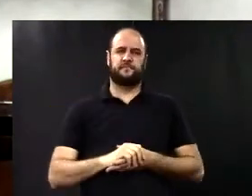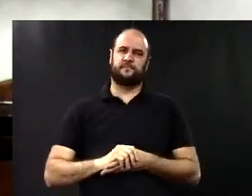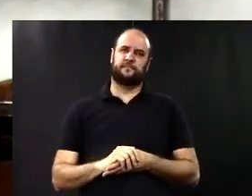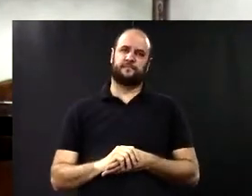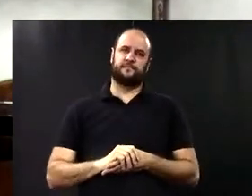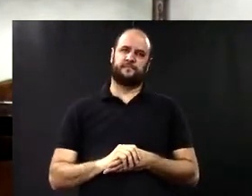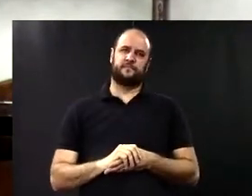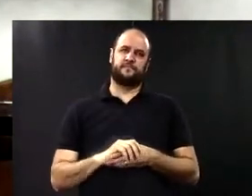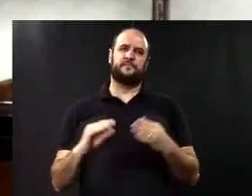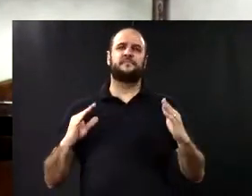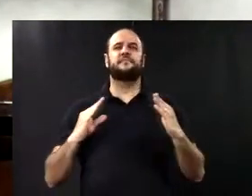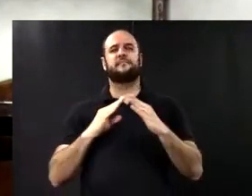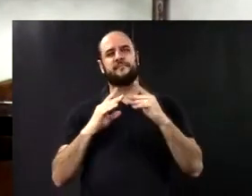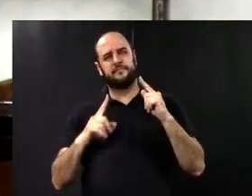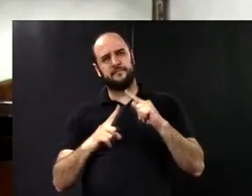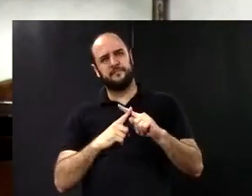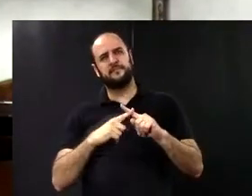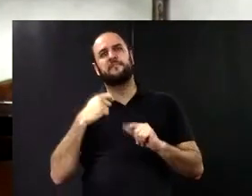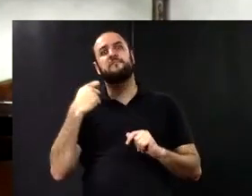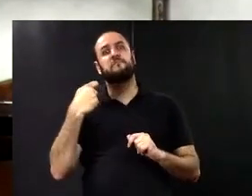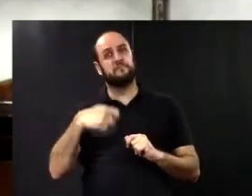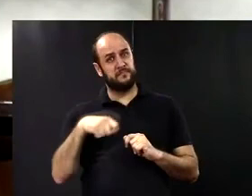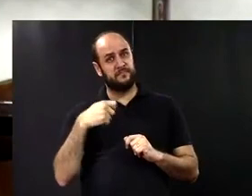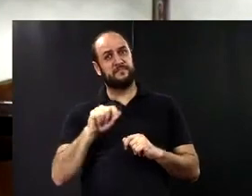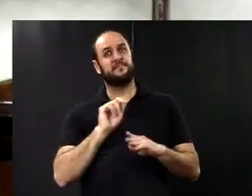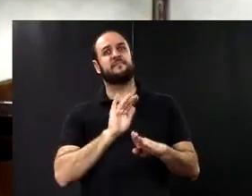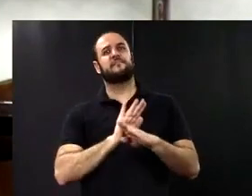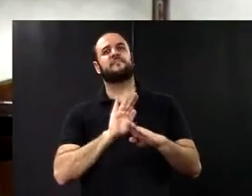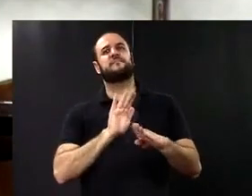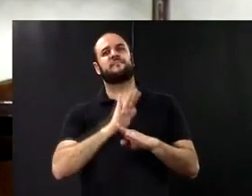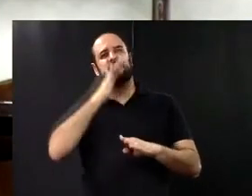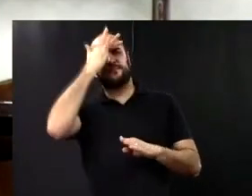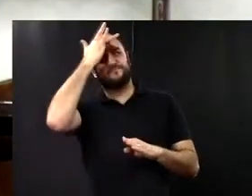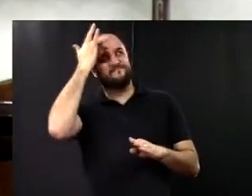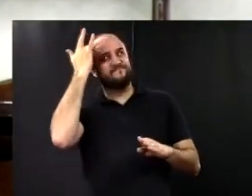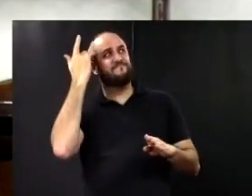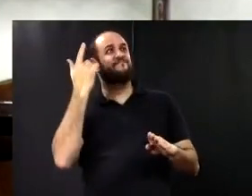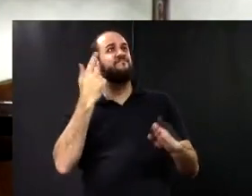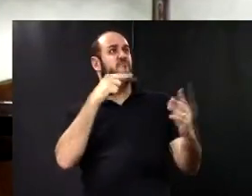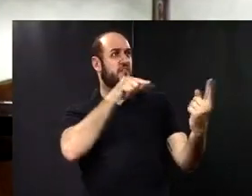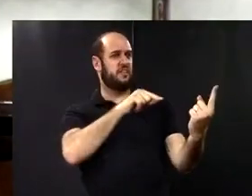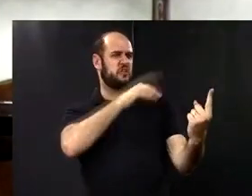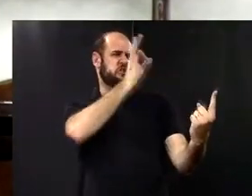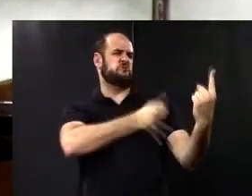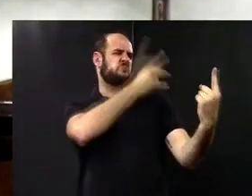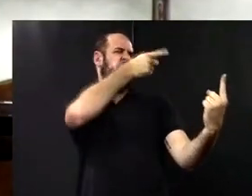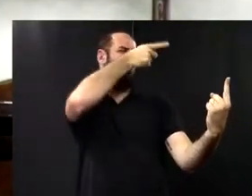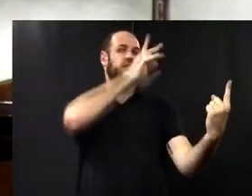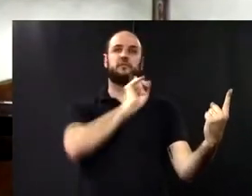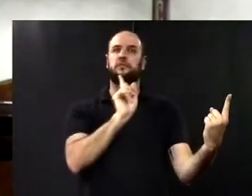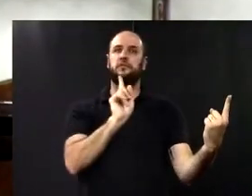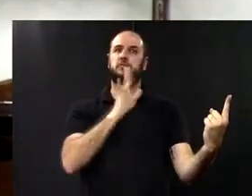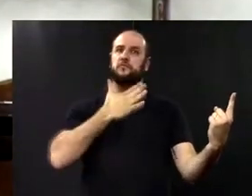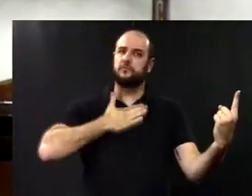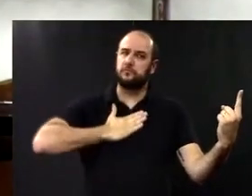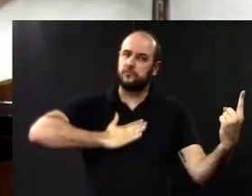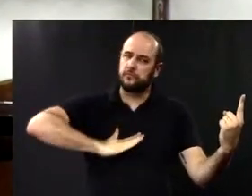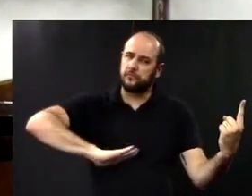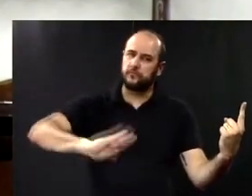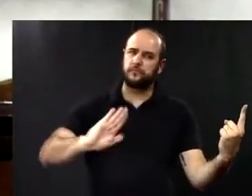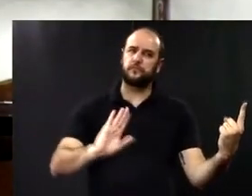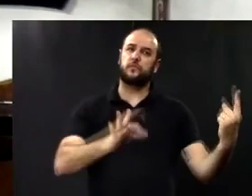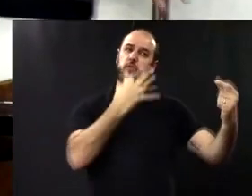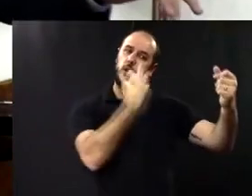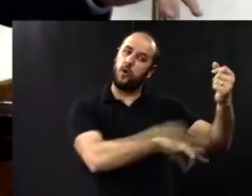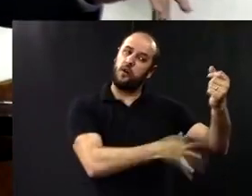A igreja precisa ajudar o faltoso, não julgar. E é isso que acontece muitas vezes, quando